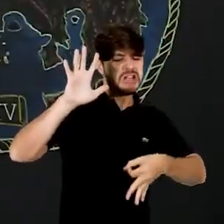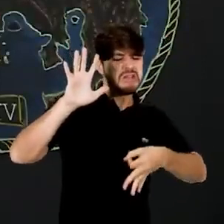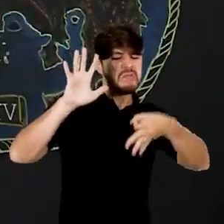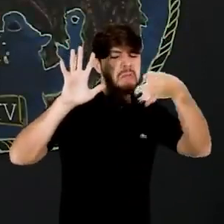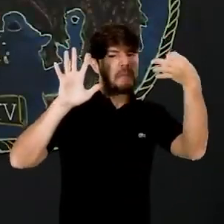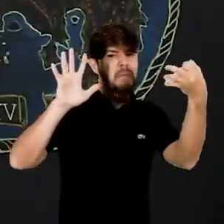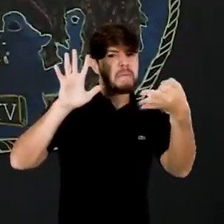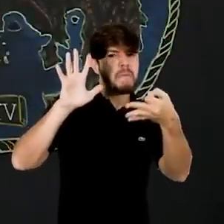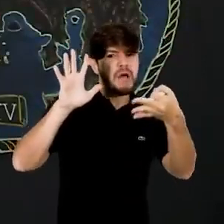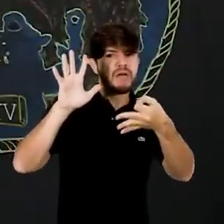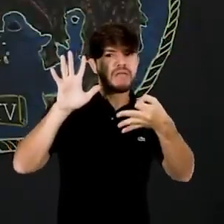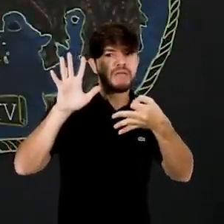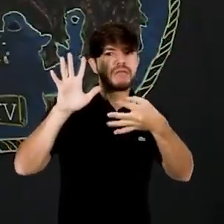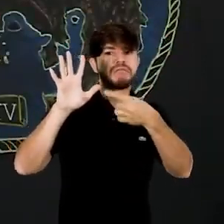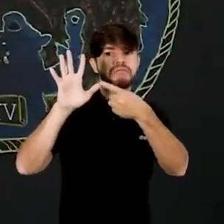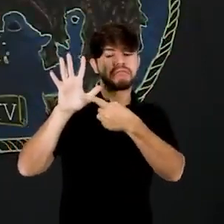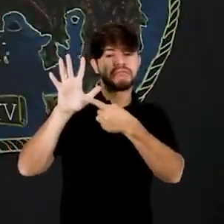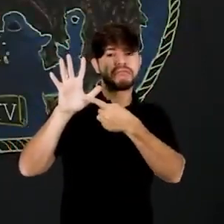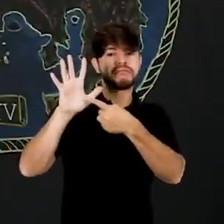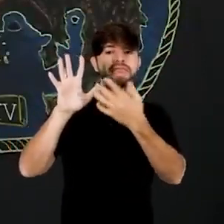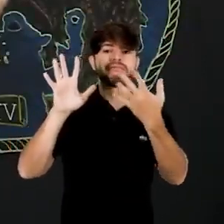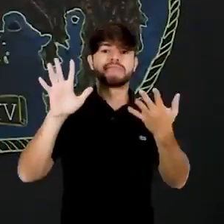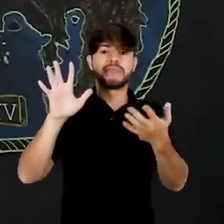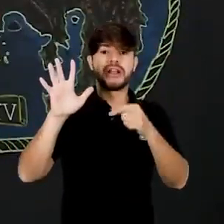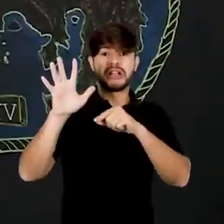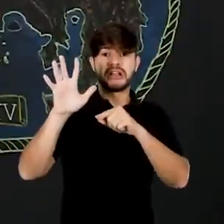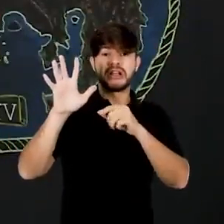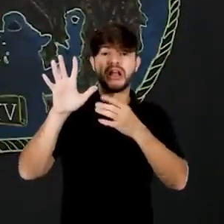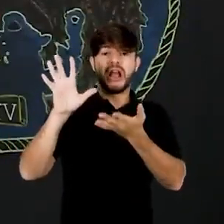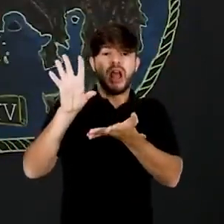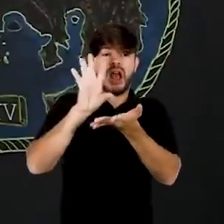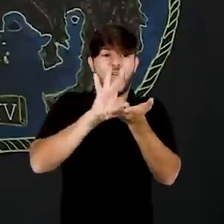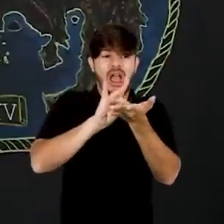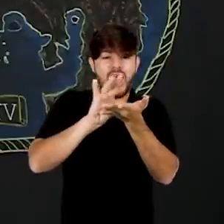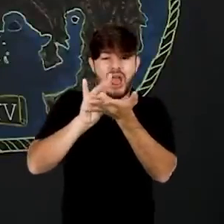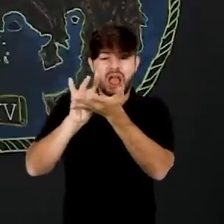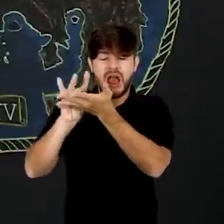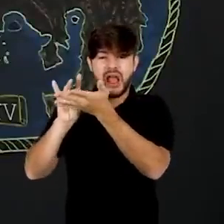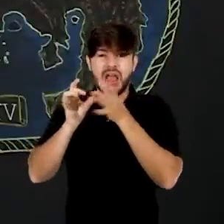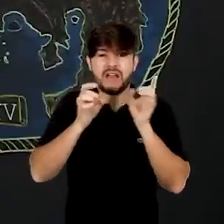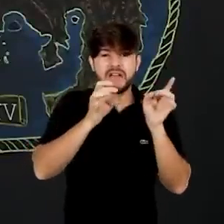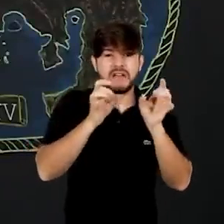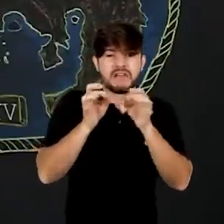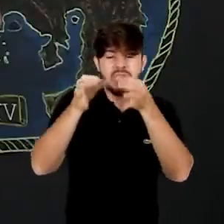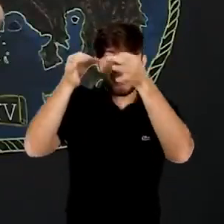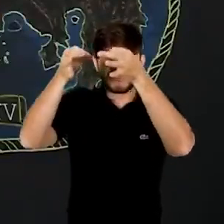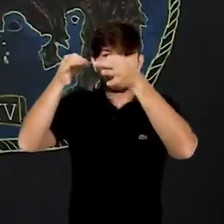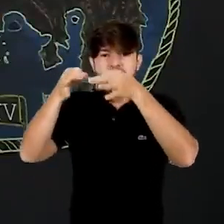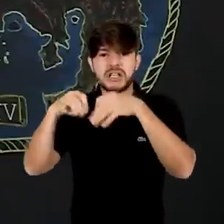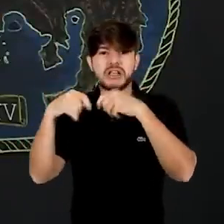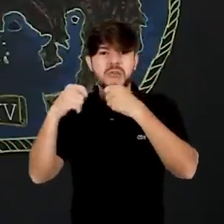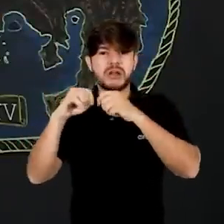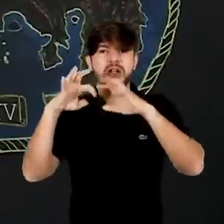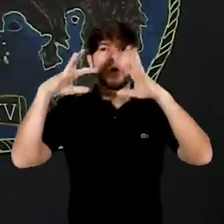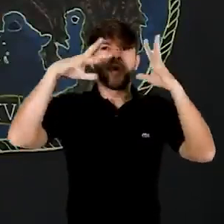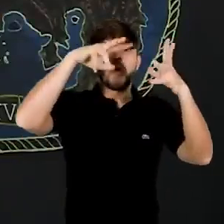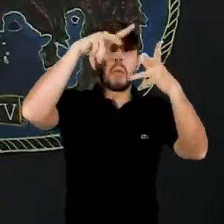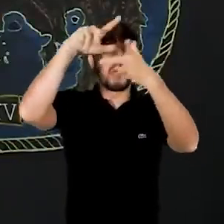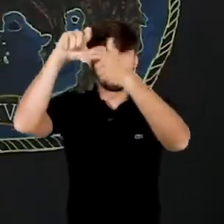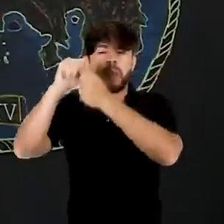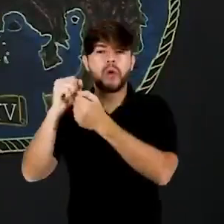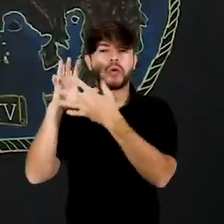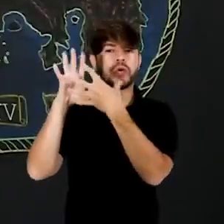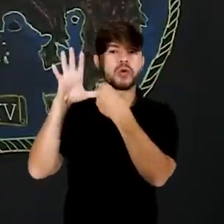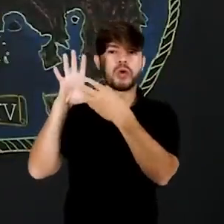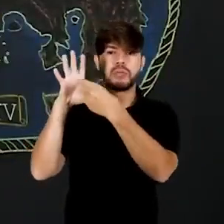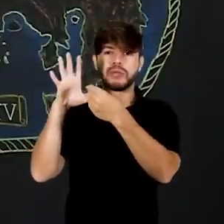se o modelo de comércio, o modelo de capitalismo fosse o correto e devesse ser aplicado para o mundo inteiro. E